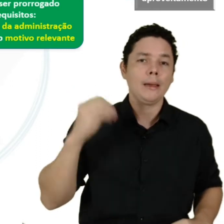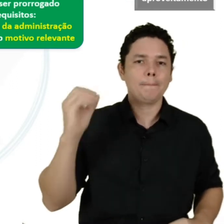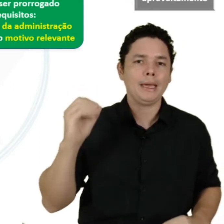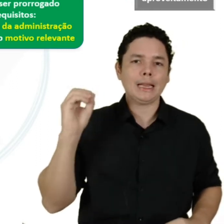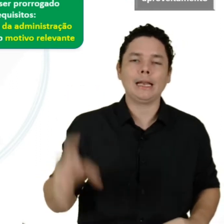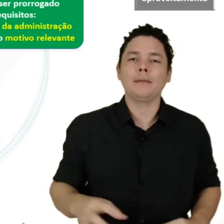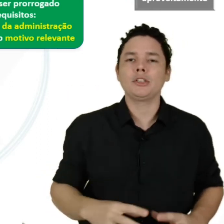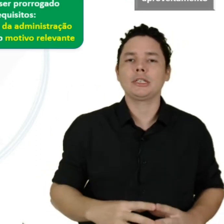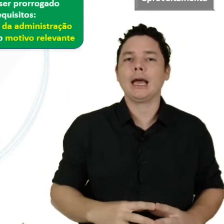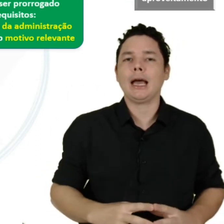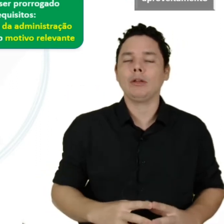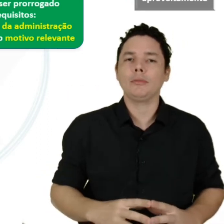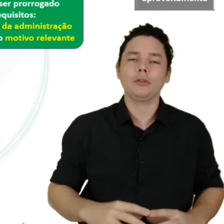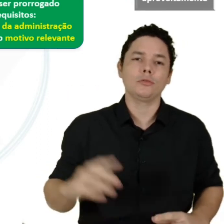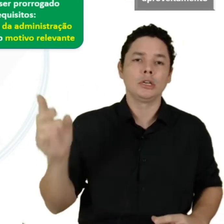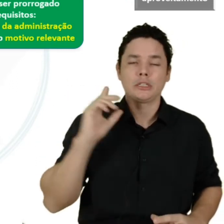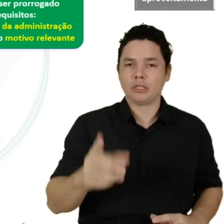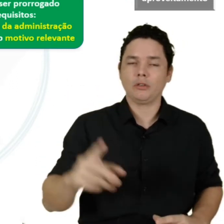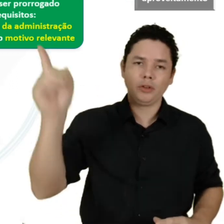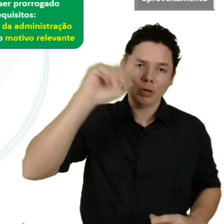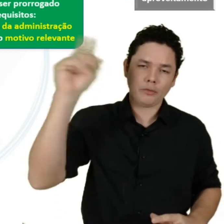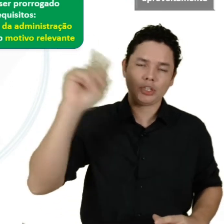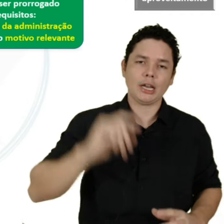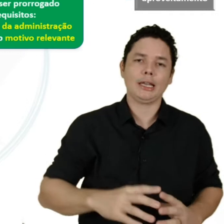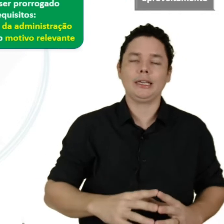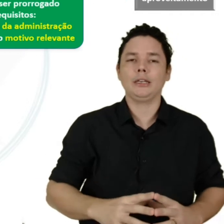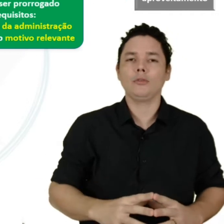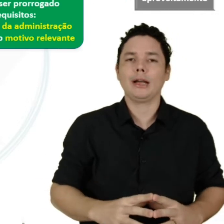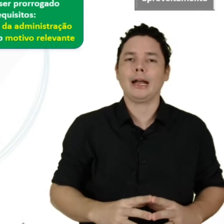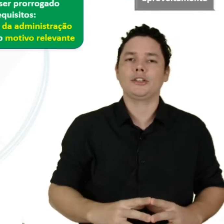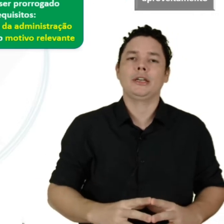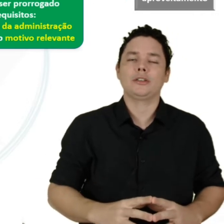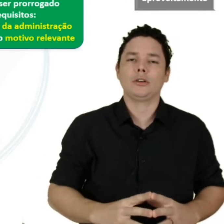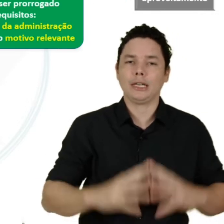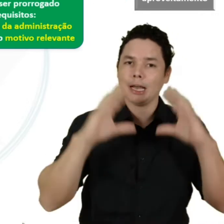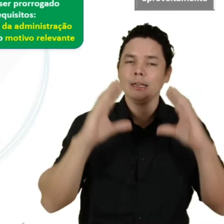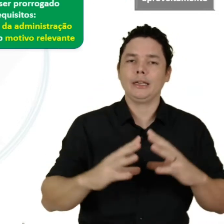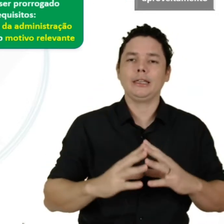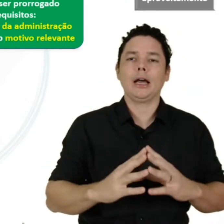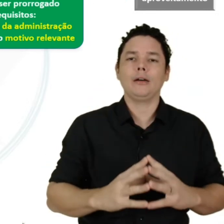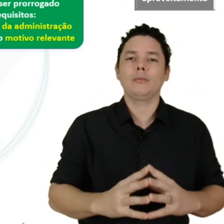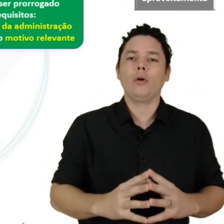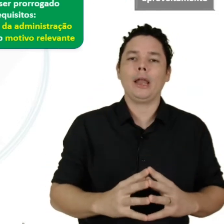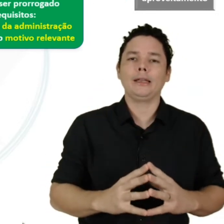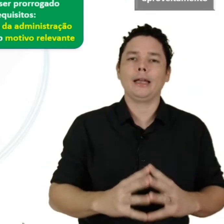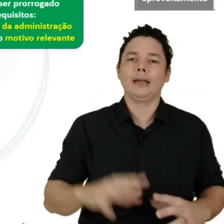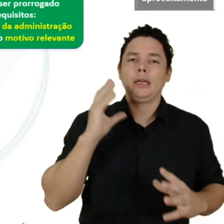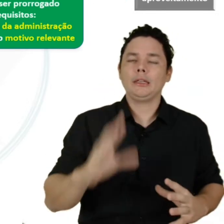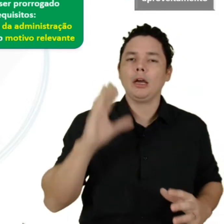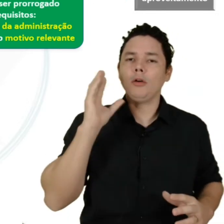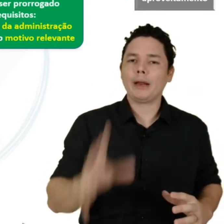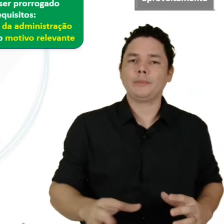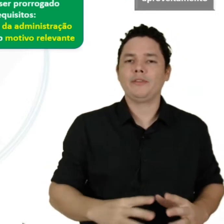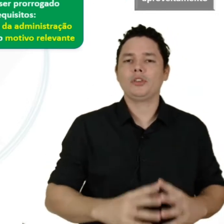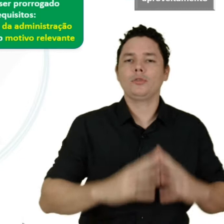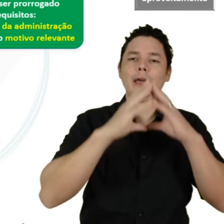isso bem detalhadamente na aula número 1. Se você não viu, eu vou deixar ela aqui no card. É só clicar e dar uma olhada lá.